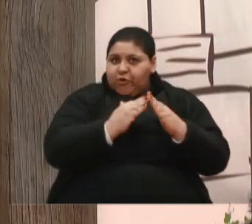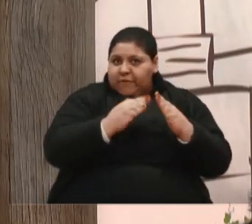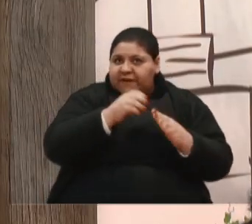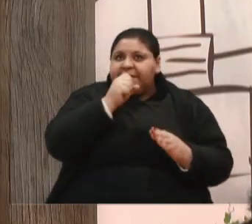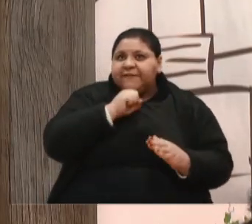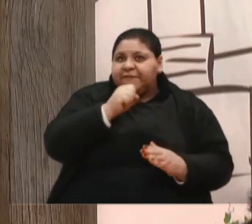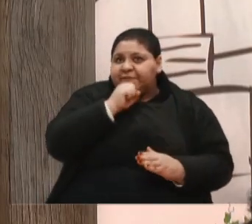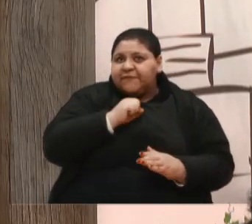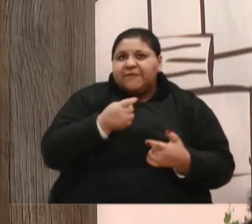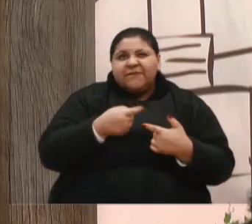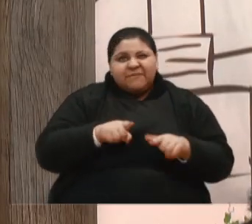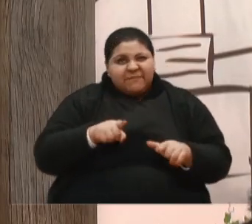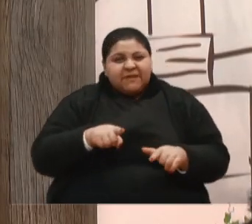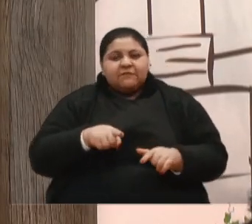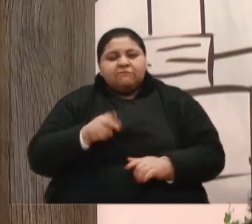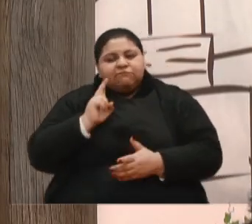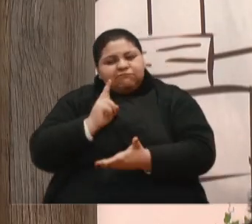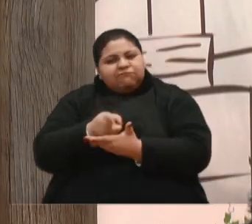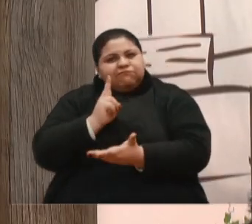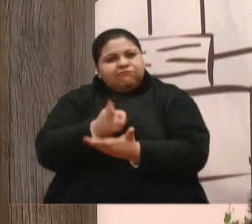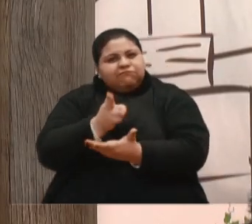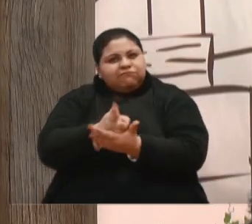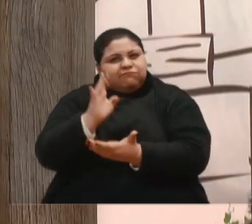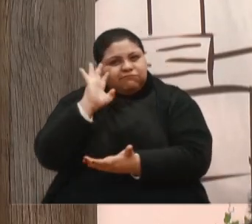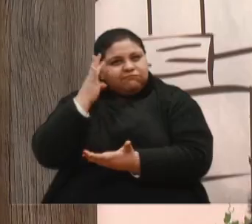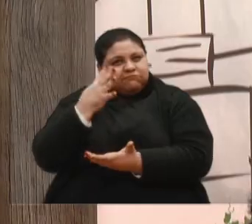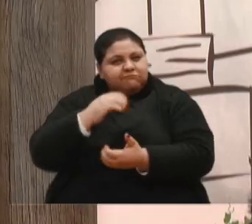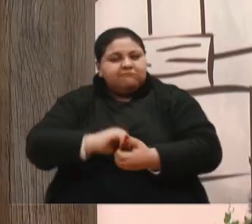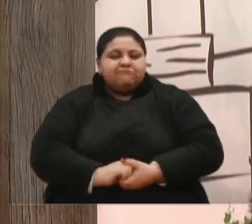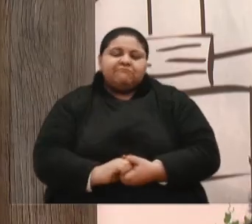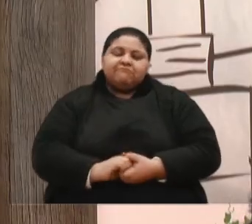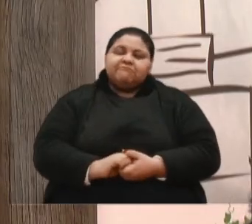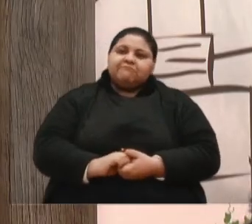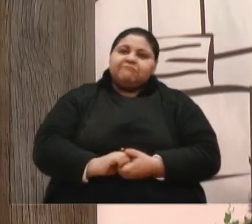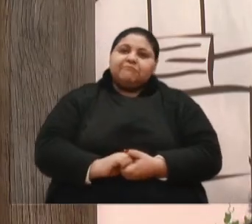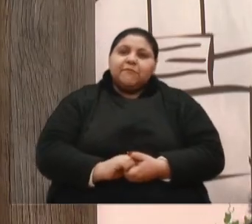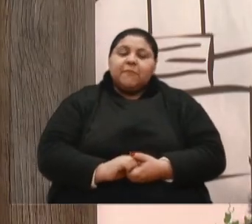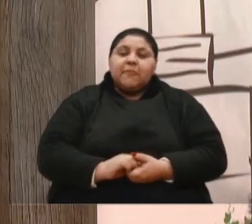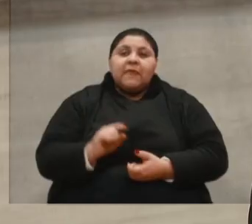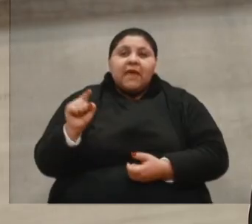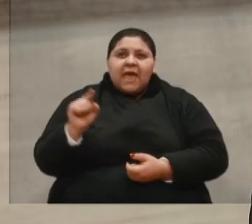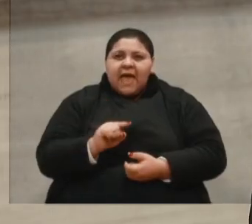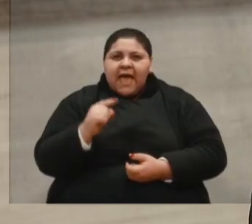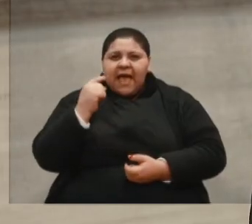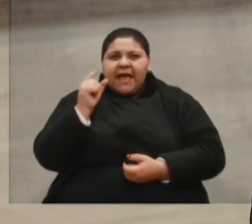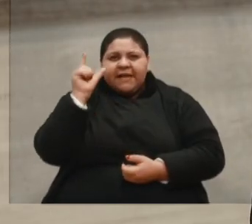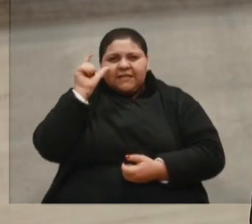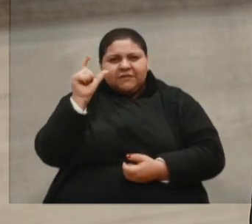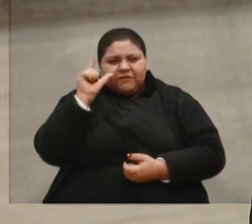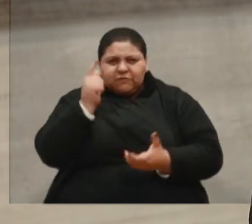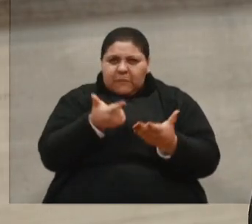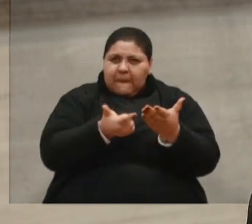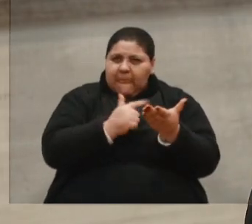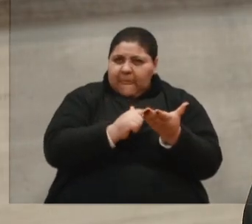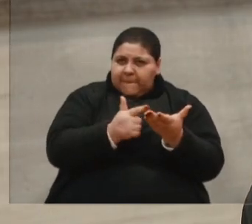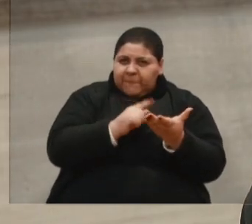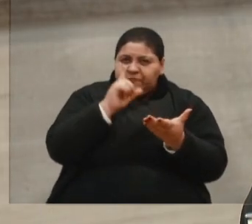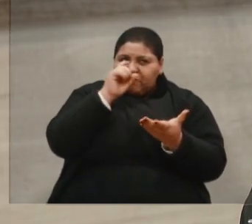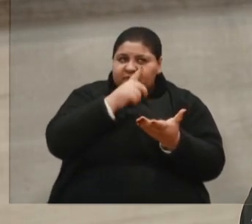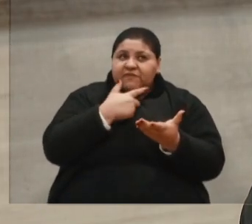avó, mas é uma situação recorrente, né? Mas o que é interessante no